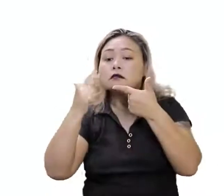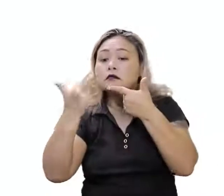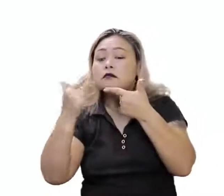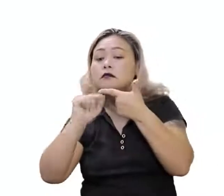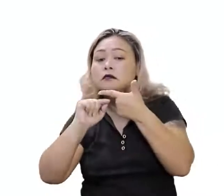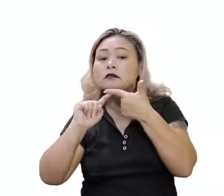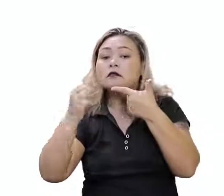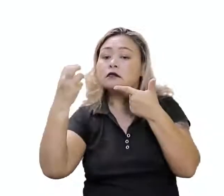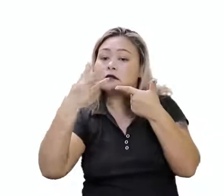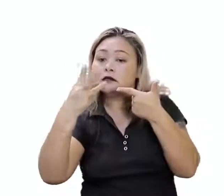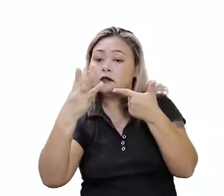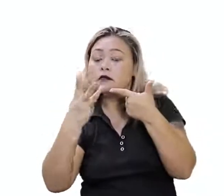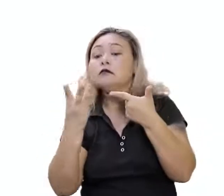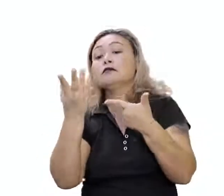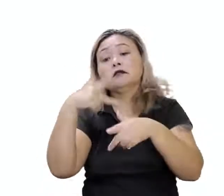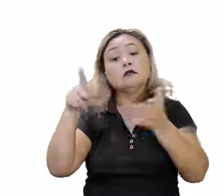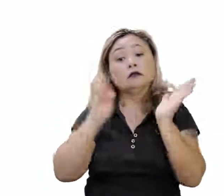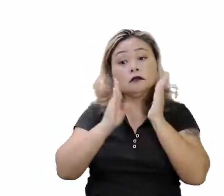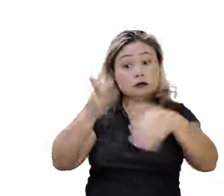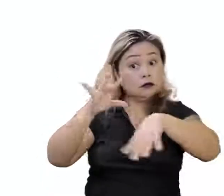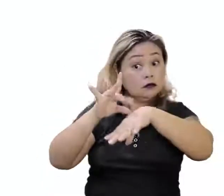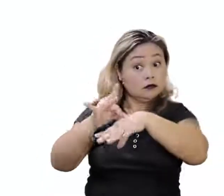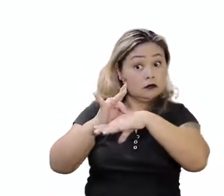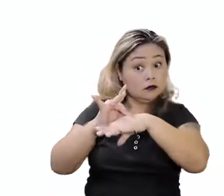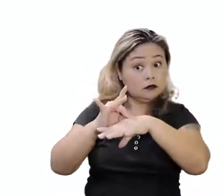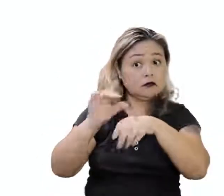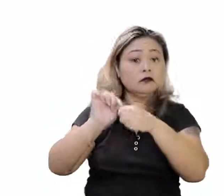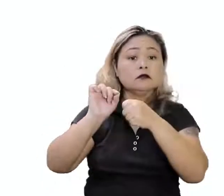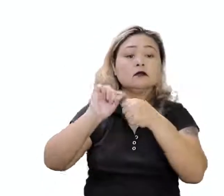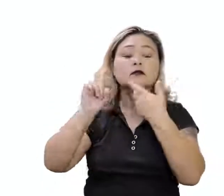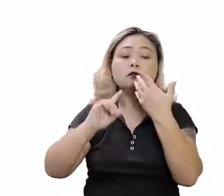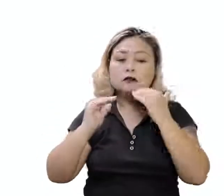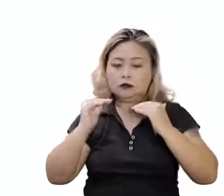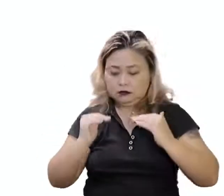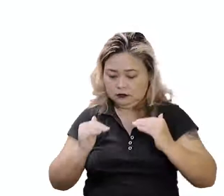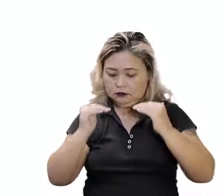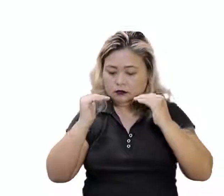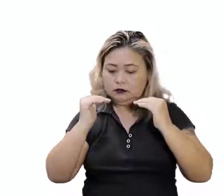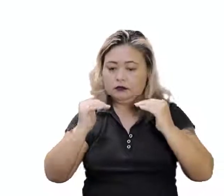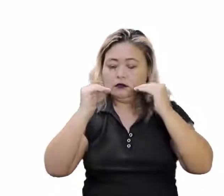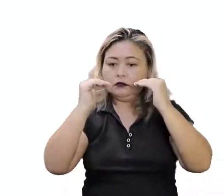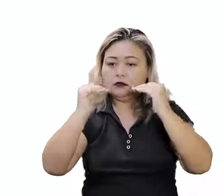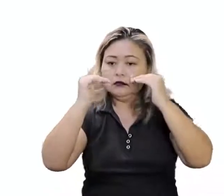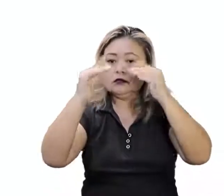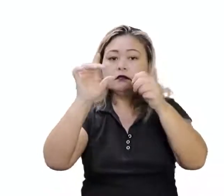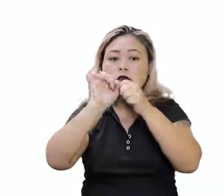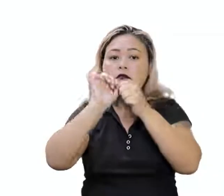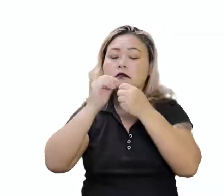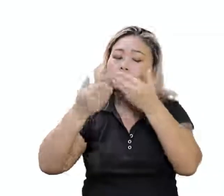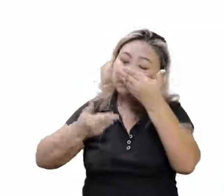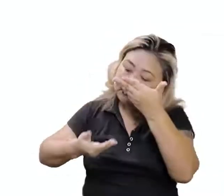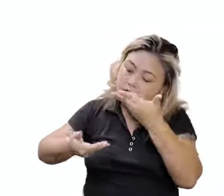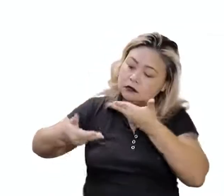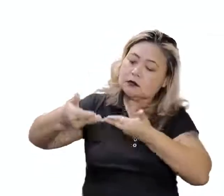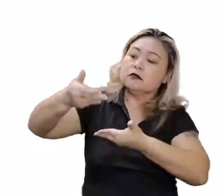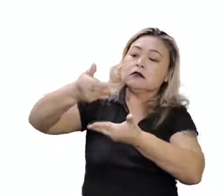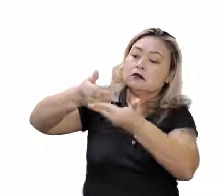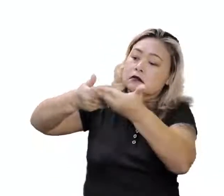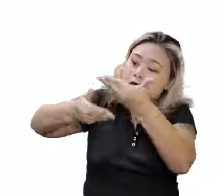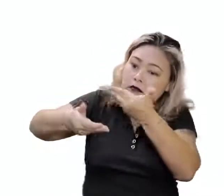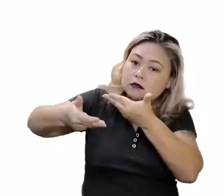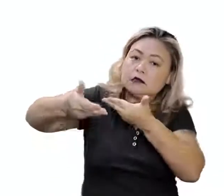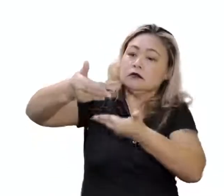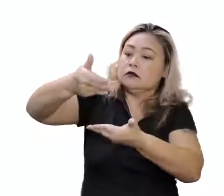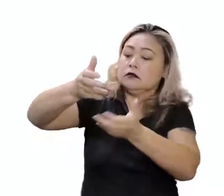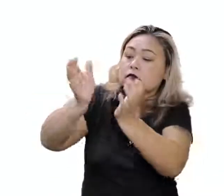secundários e terciários são carnívoros. As pirâmides ecológicas representam essas interações tróficas entre as